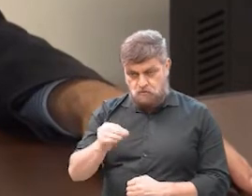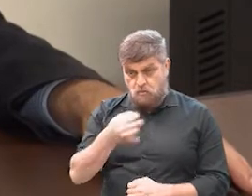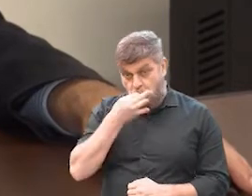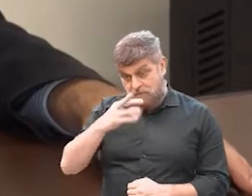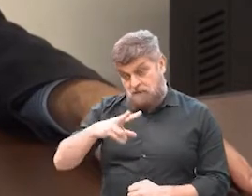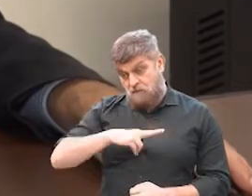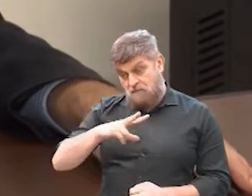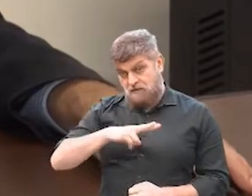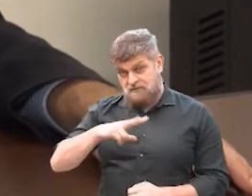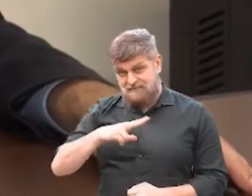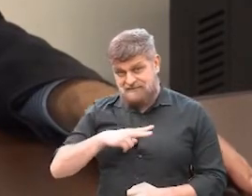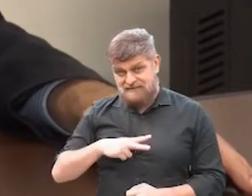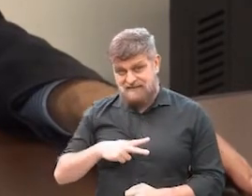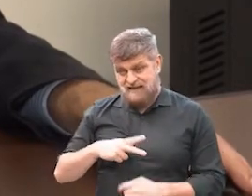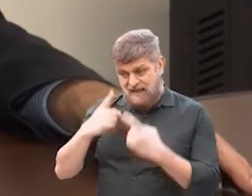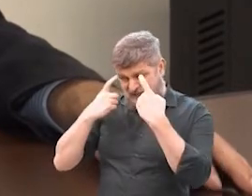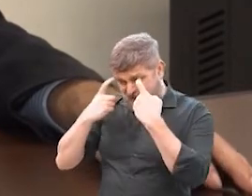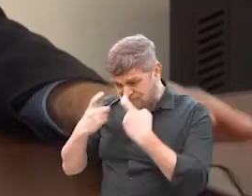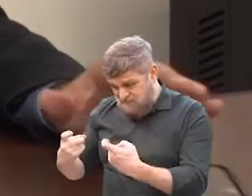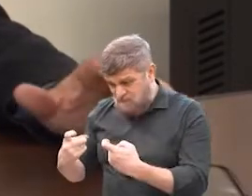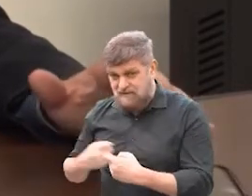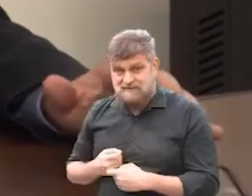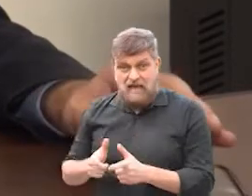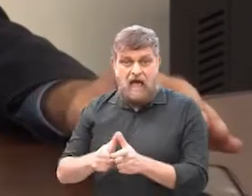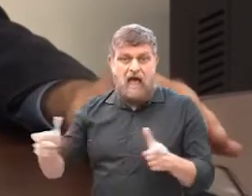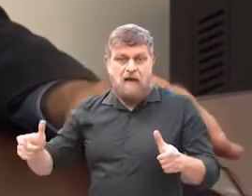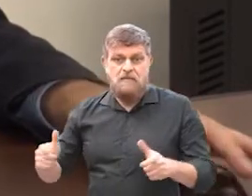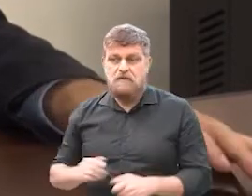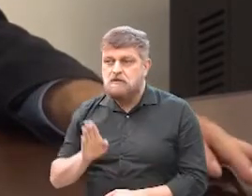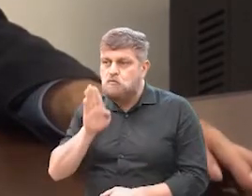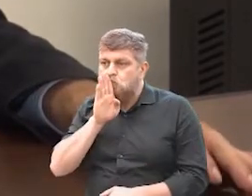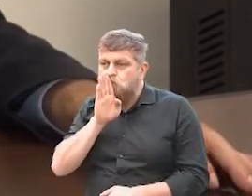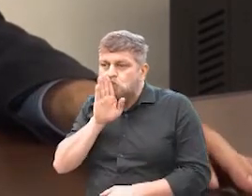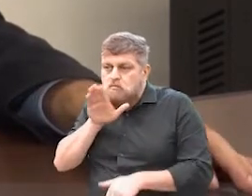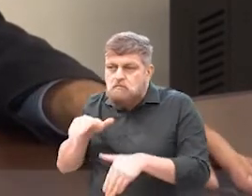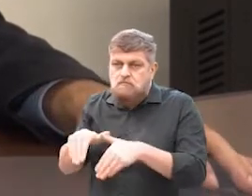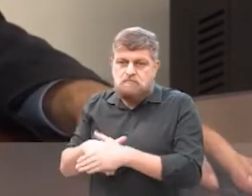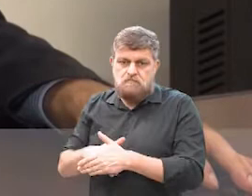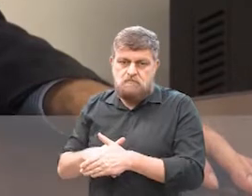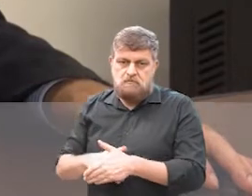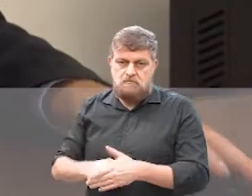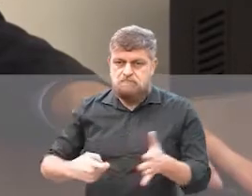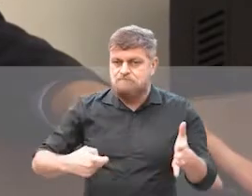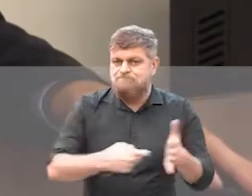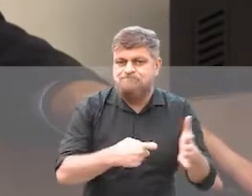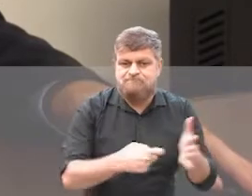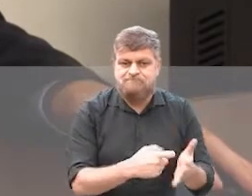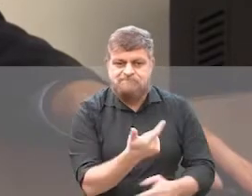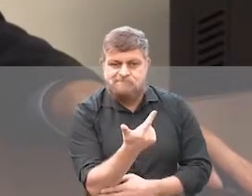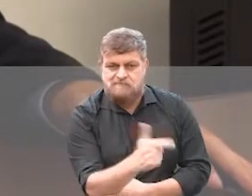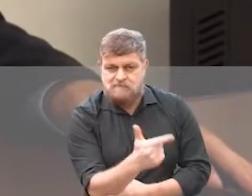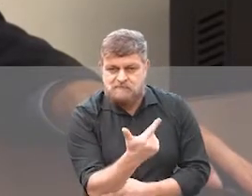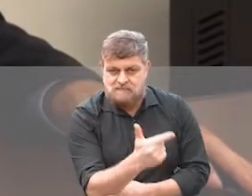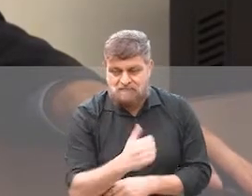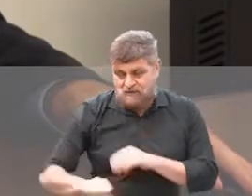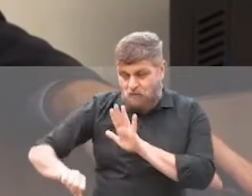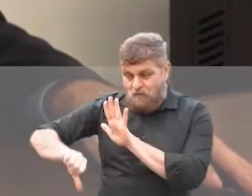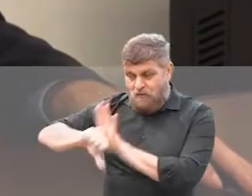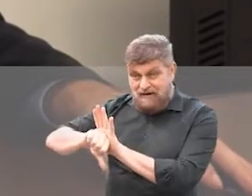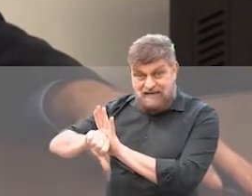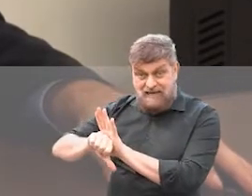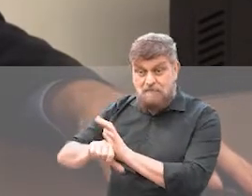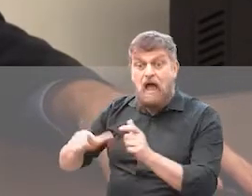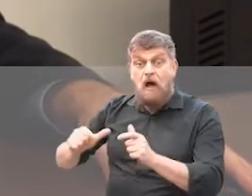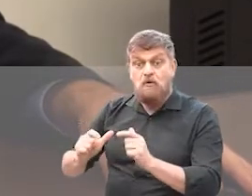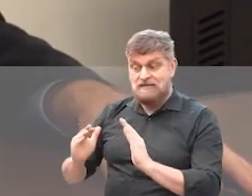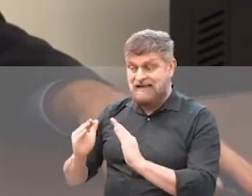de violência não foi notificada. Na sua grande maioria, os crimes contra os idosos ocorrem dentro